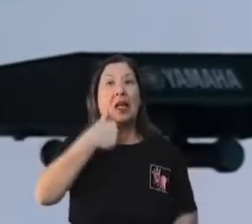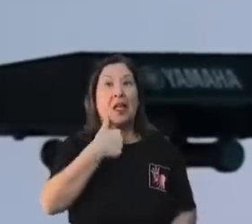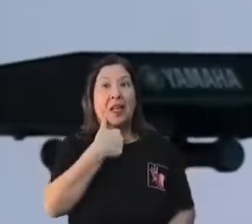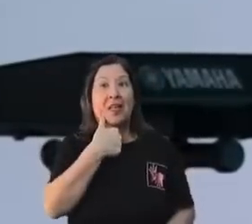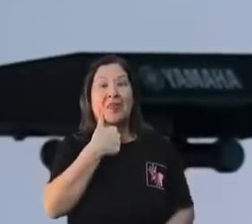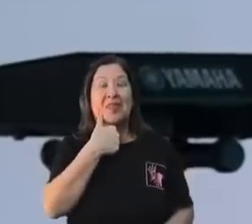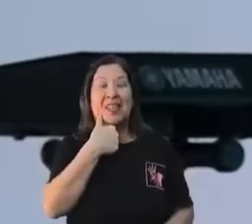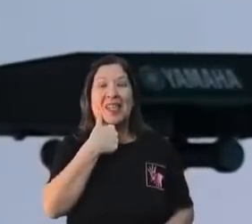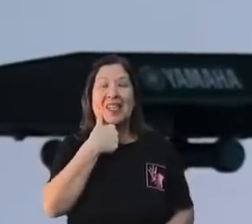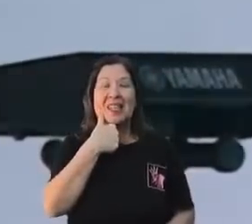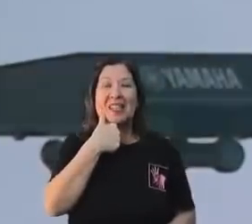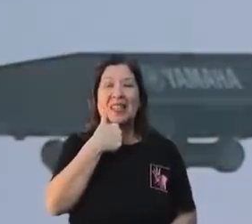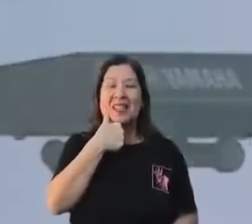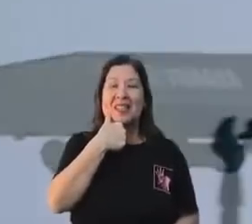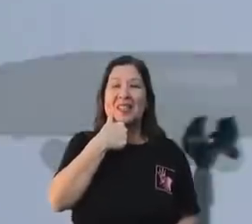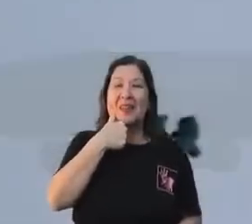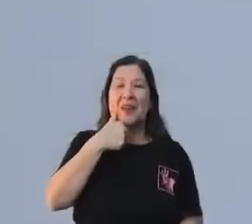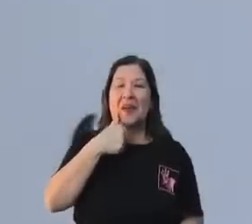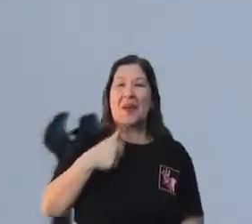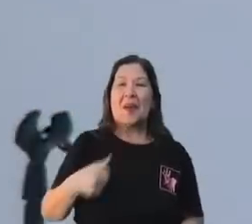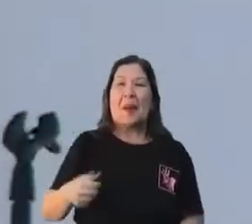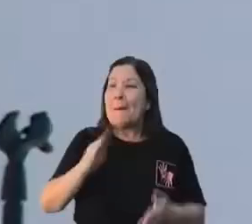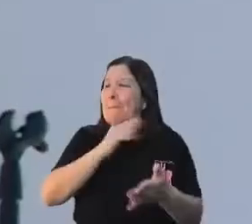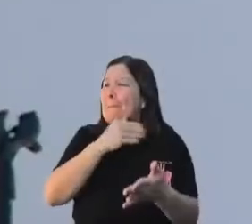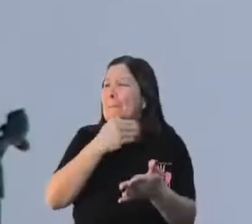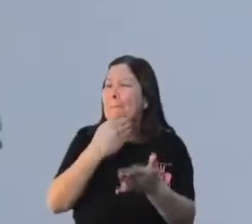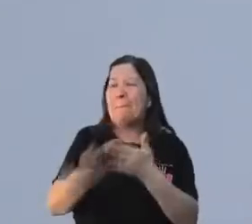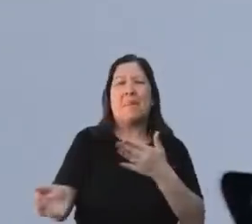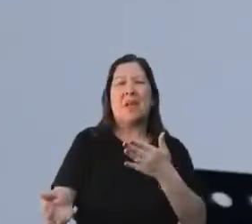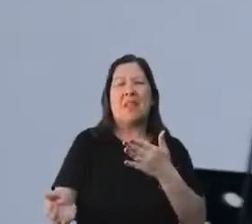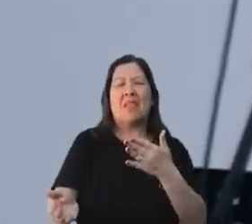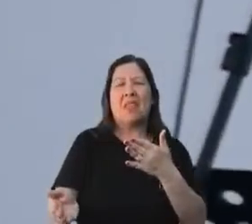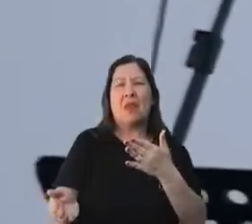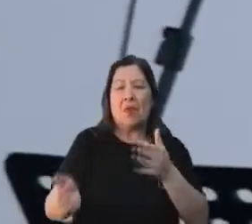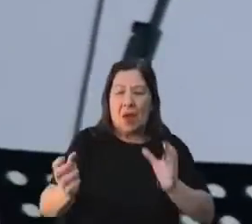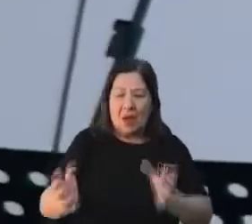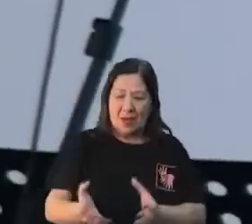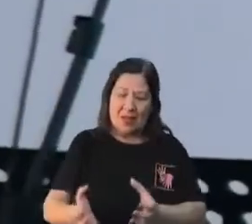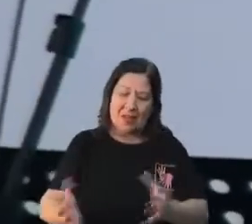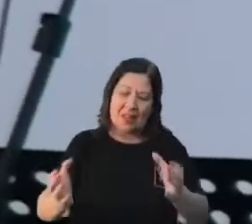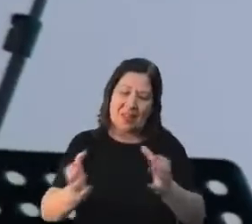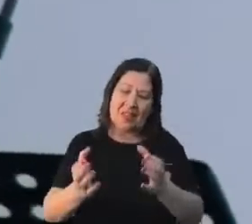Para se comprar aquele frasco de perfume, Maria investiu mais de um ano de trabalho.